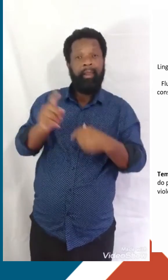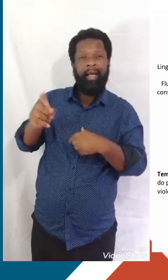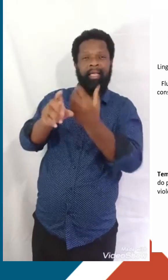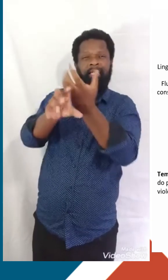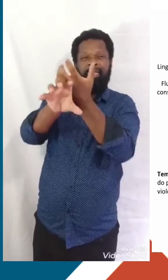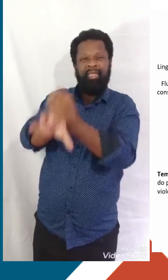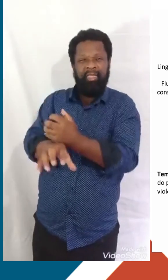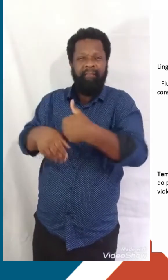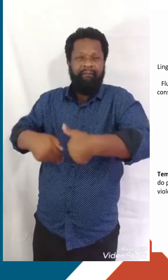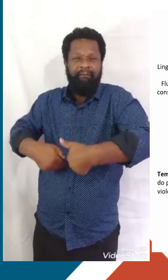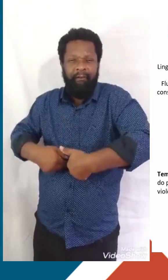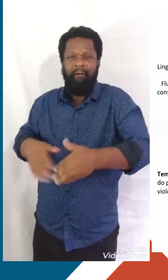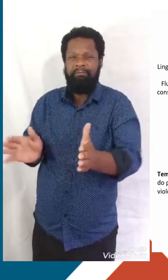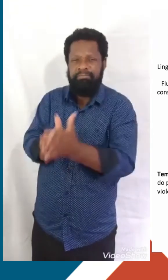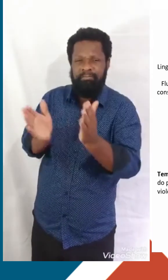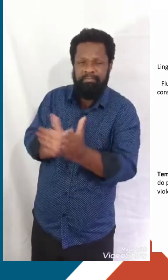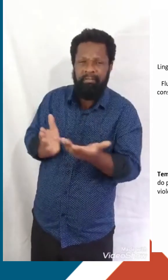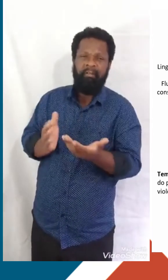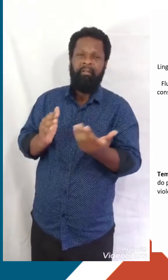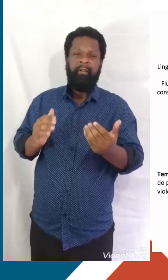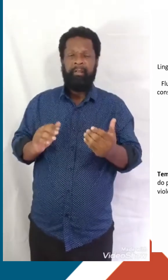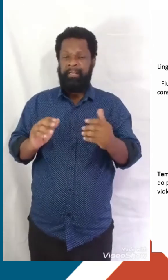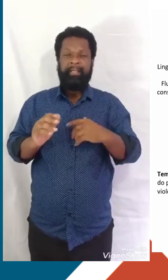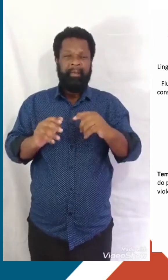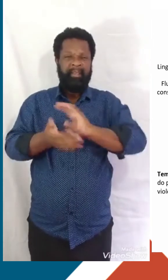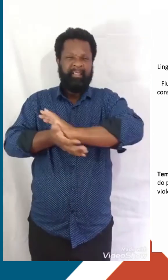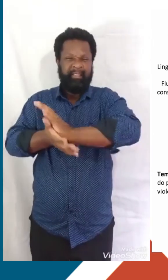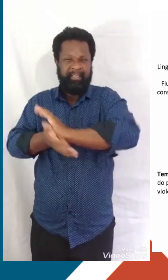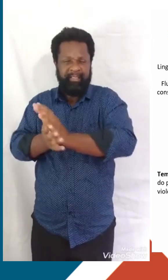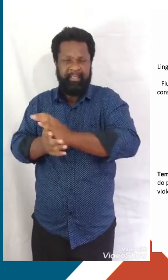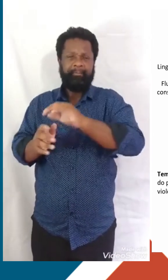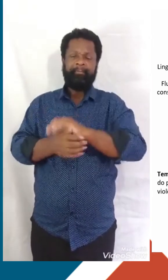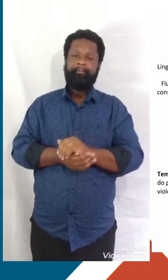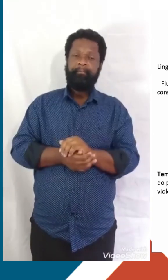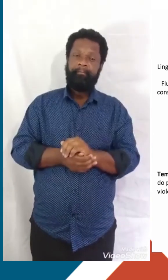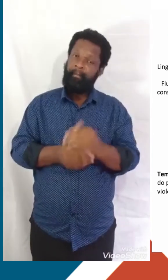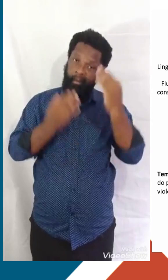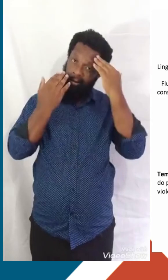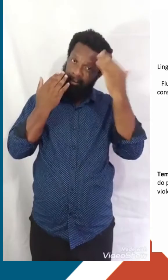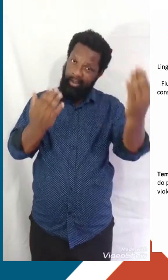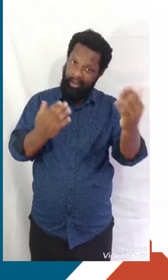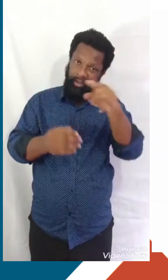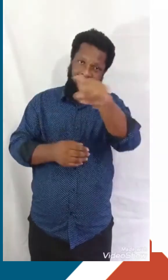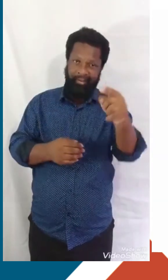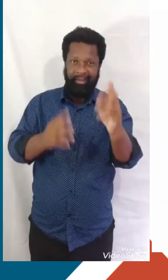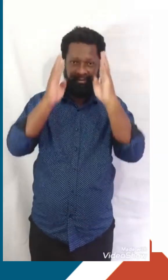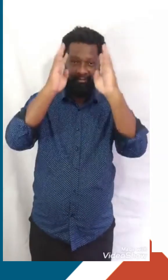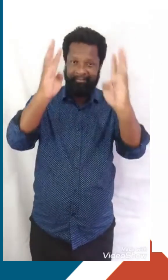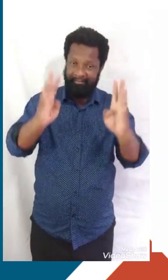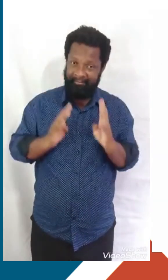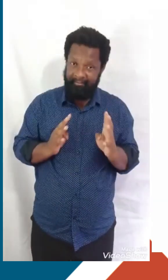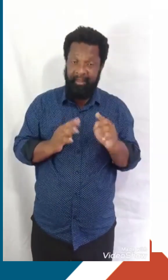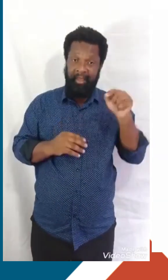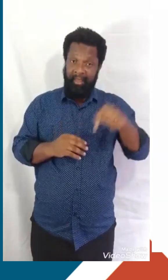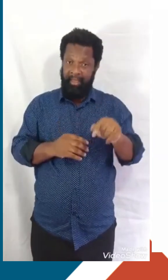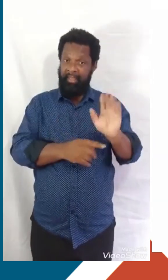da miséria, da fome e das desigualdades raciais e sociais. Agradeço a sua presença até aqui e este